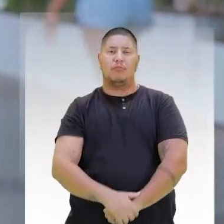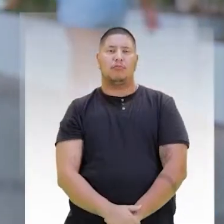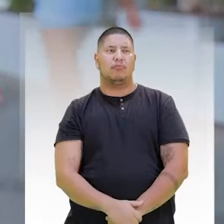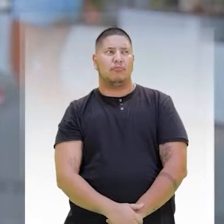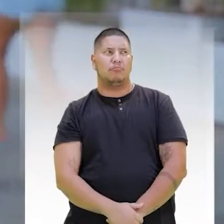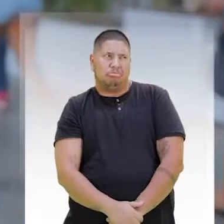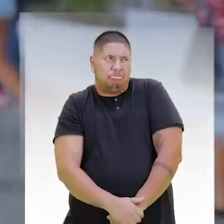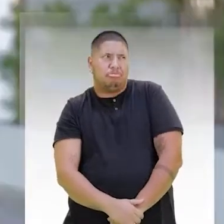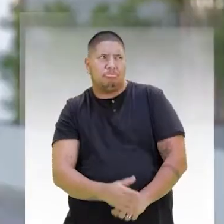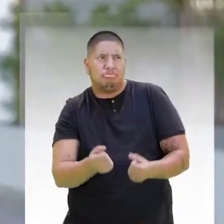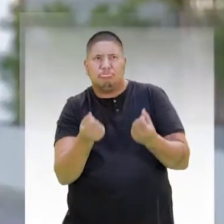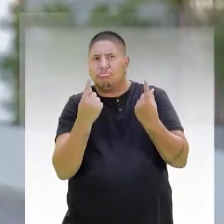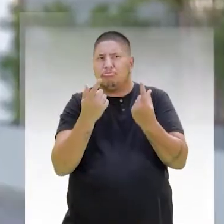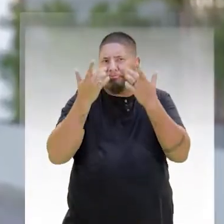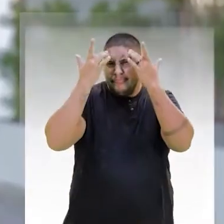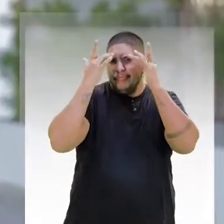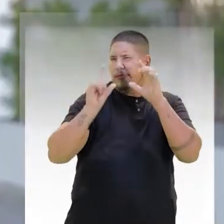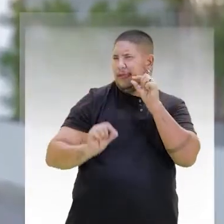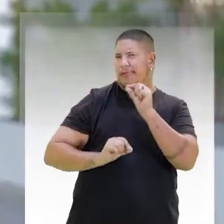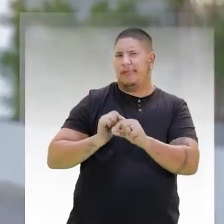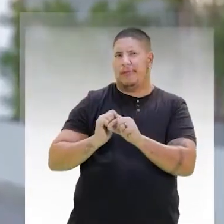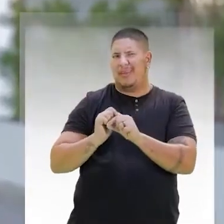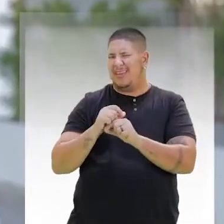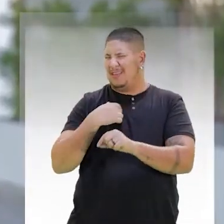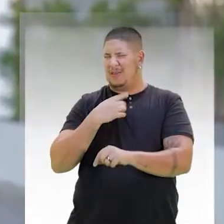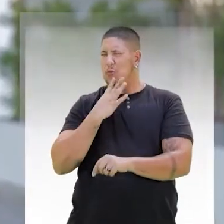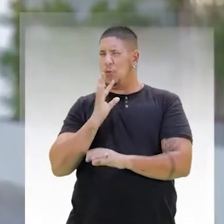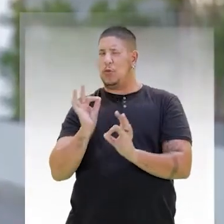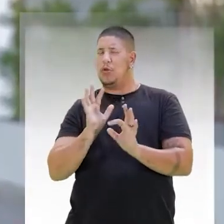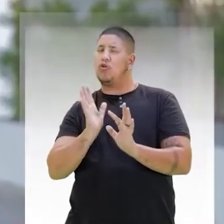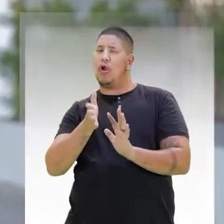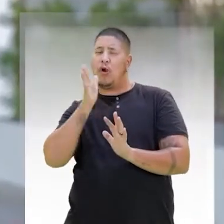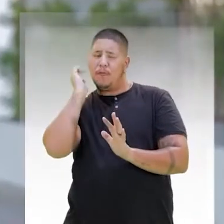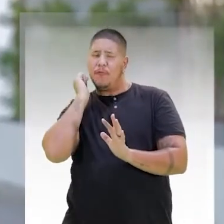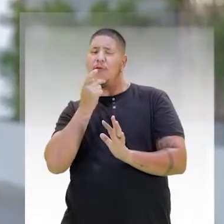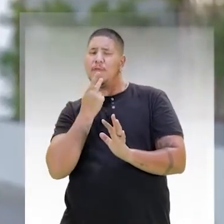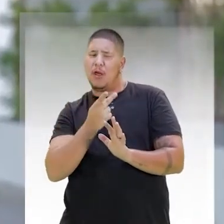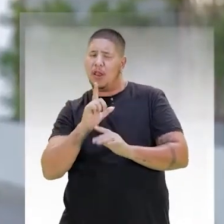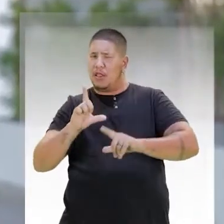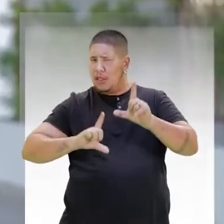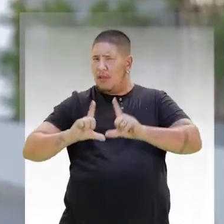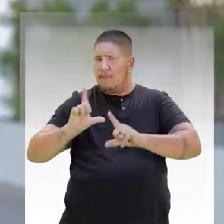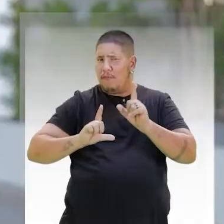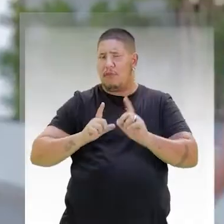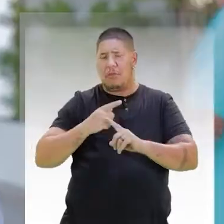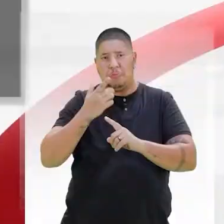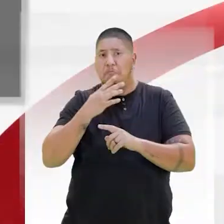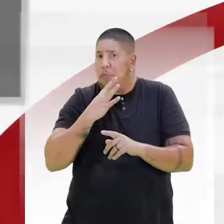Não faço ideia. Bom, não a fundo, mas já ouvi na TV, vi em alguns lugares, mas não